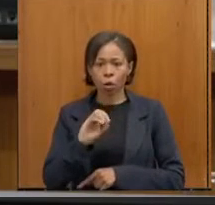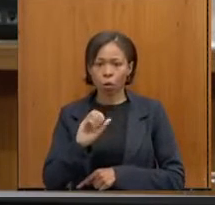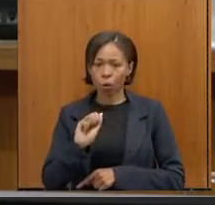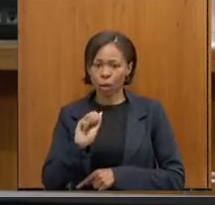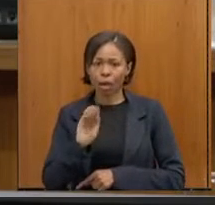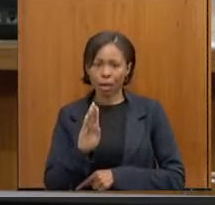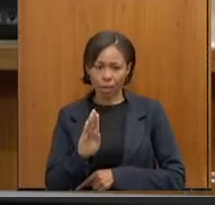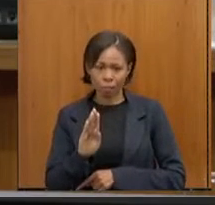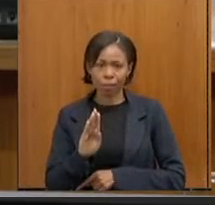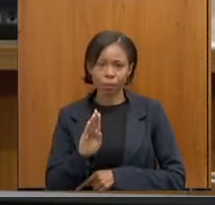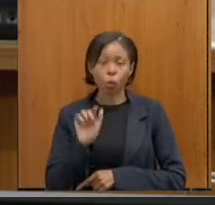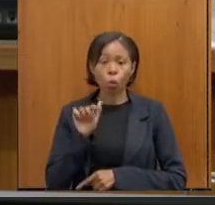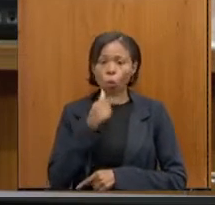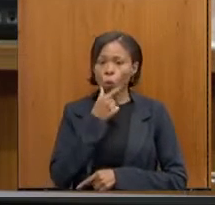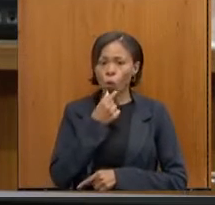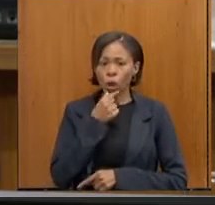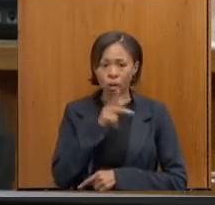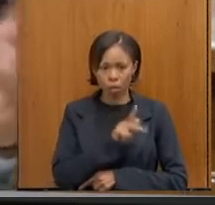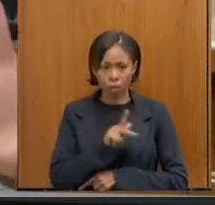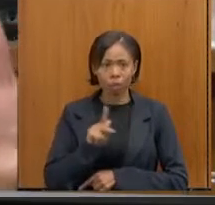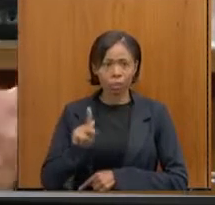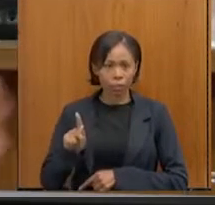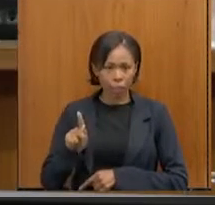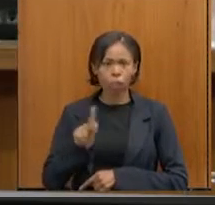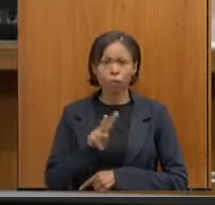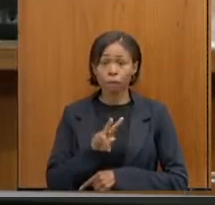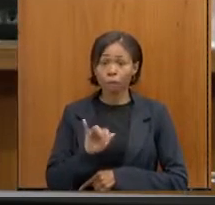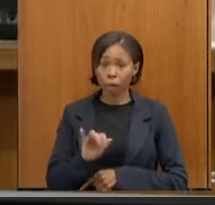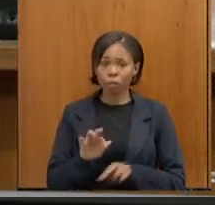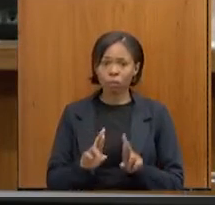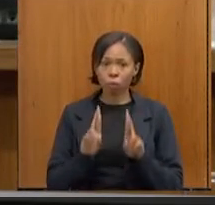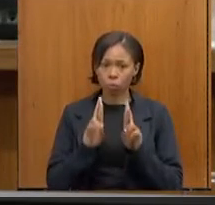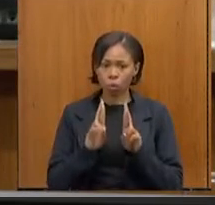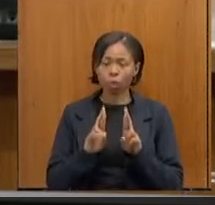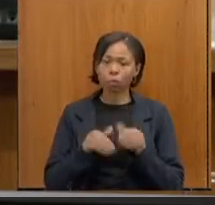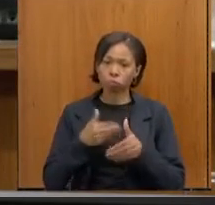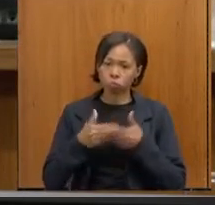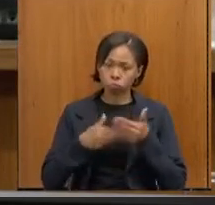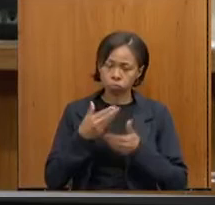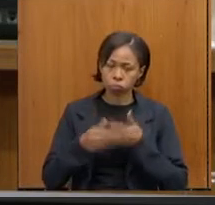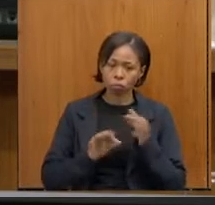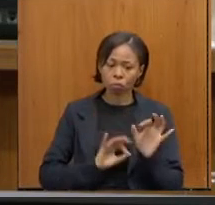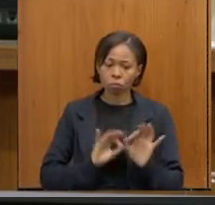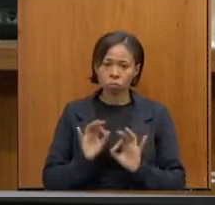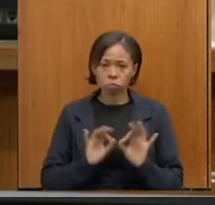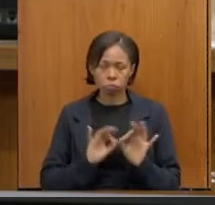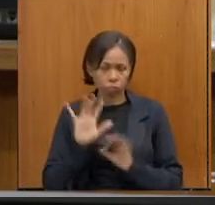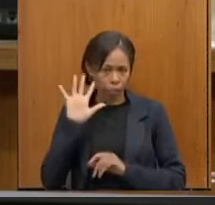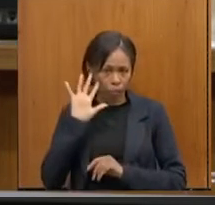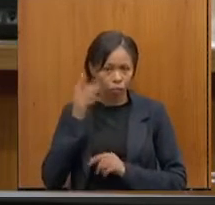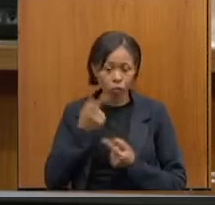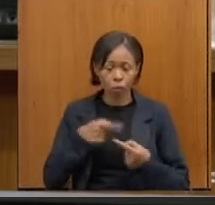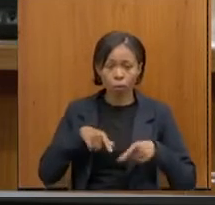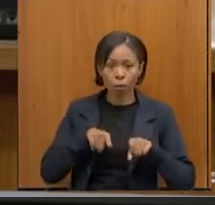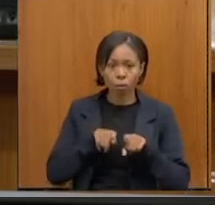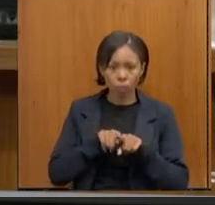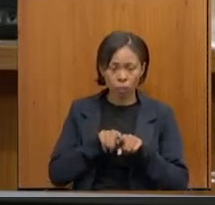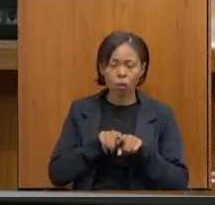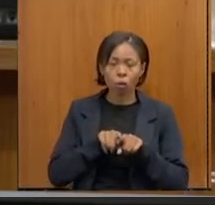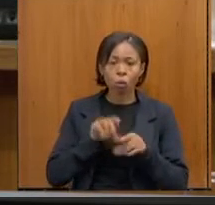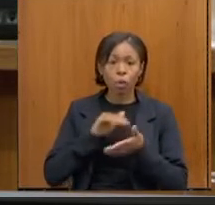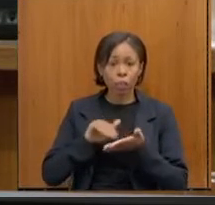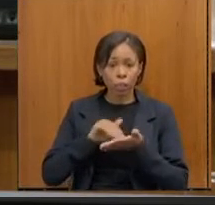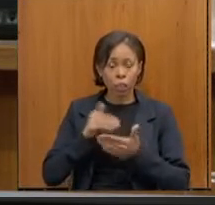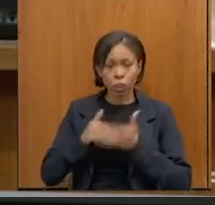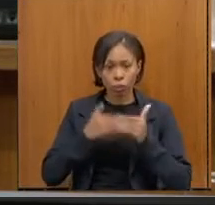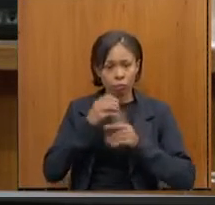presidente da Cohab é fará esse processo em parceria com a secretaria de desenvolvimento econômico é um